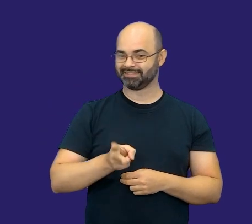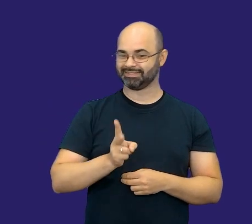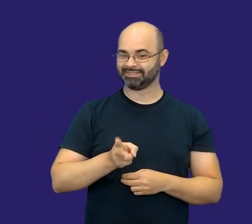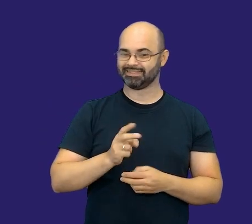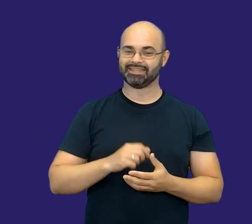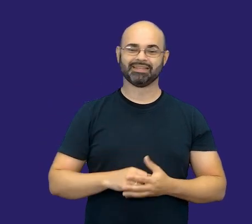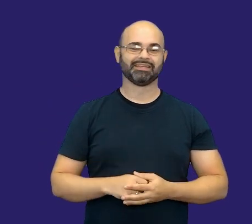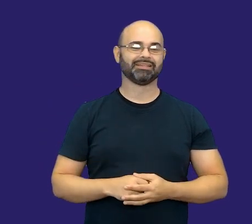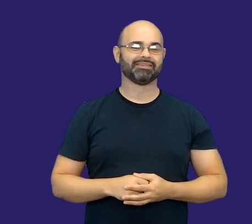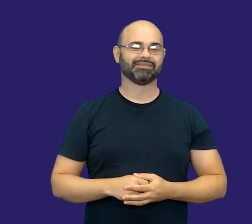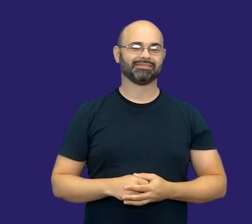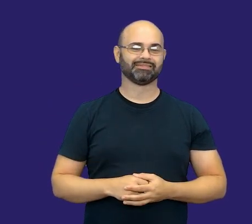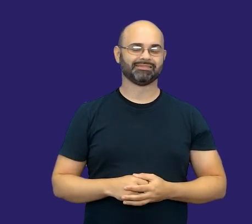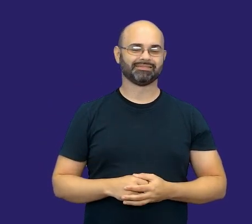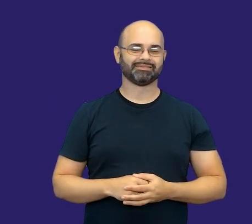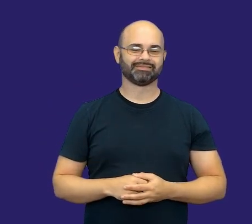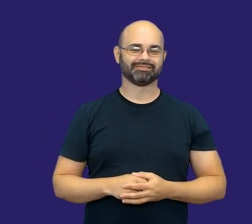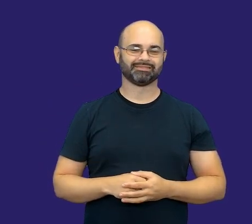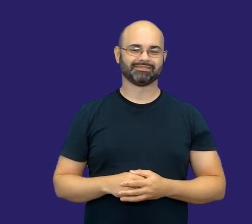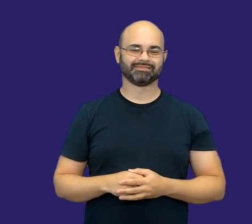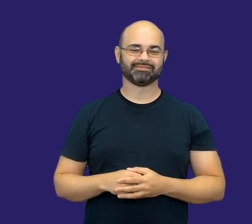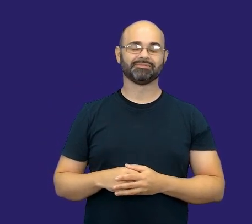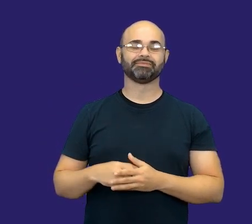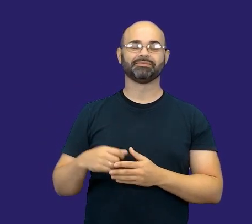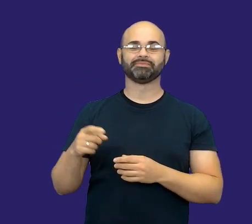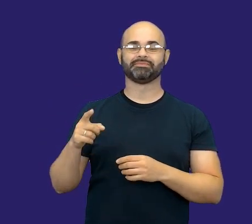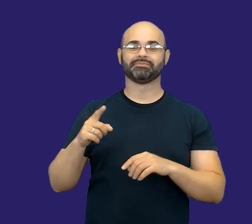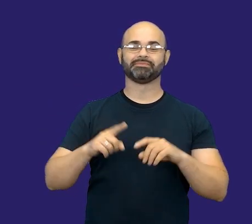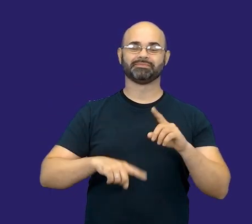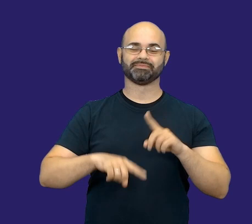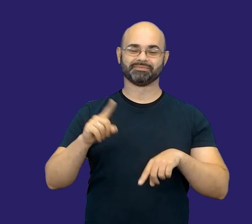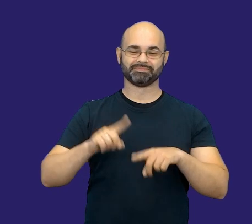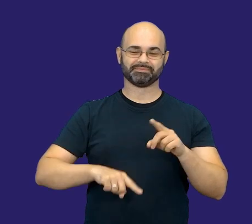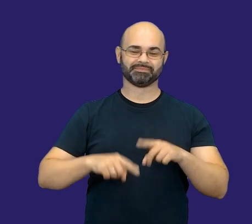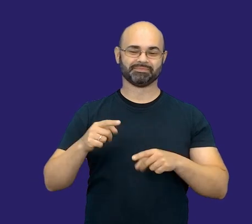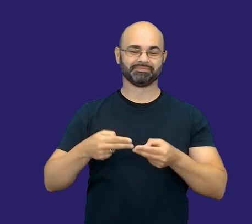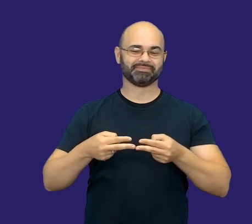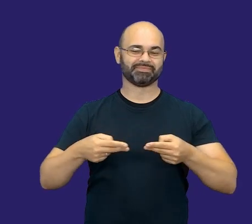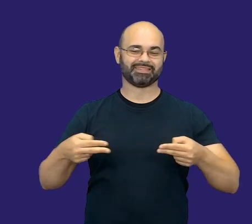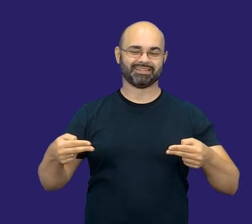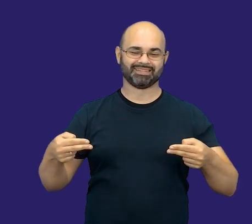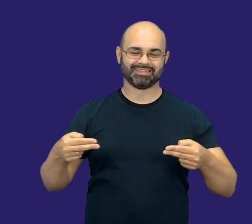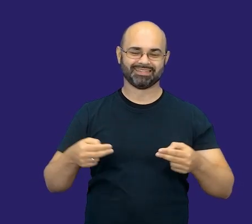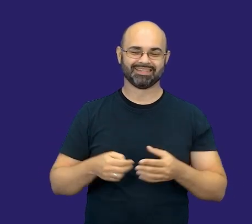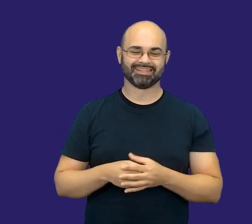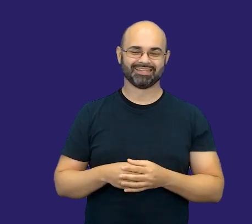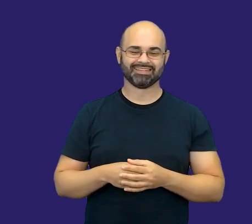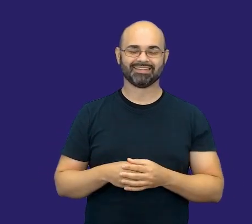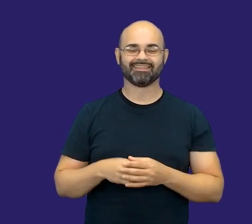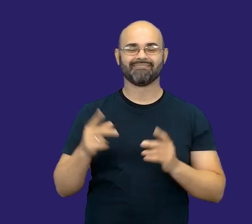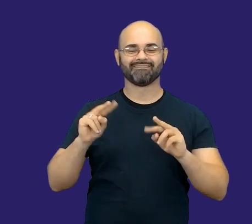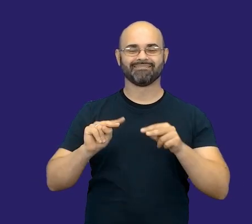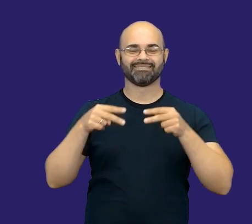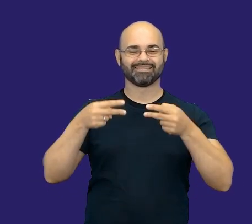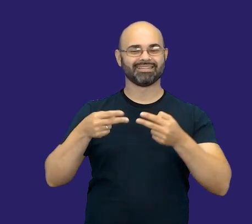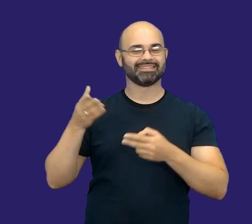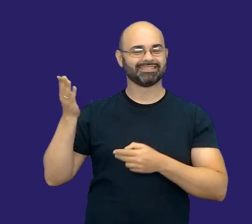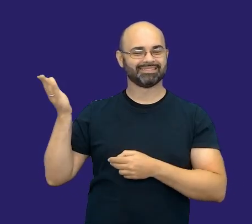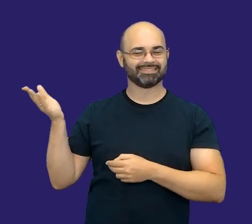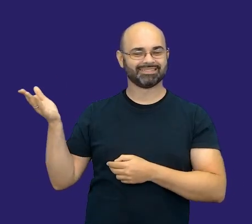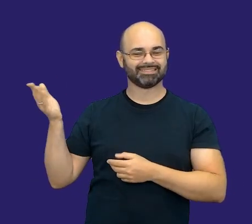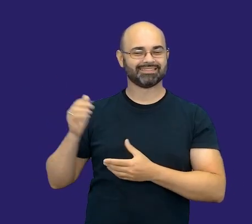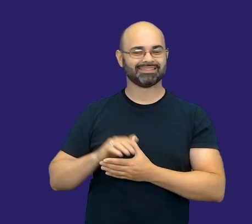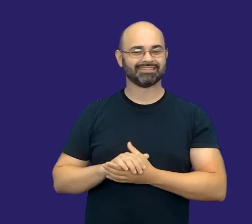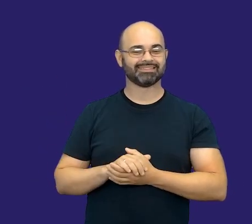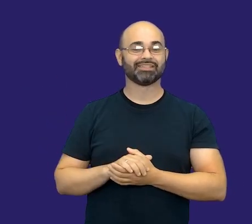nesses slides, vocês poderão acessar os cadernos do professor e do aluno por meio do link que direciona